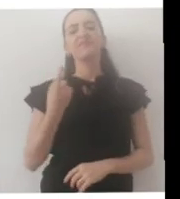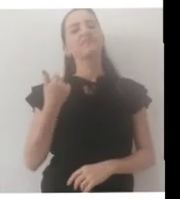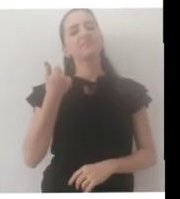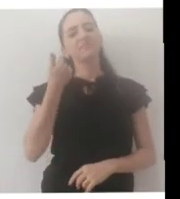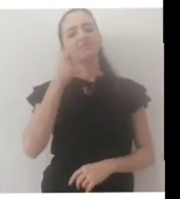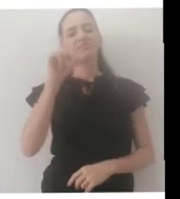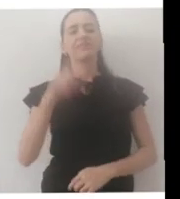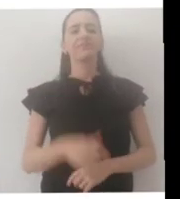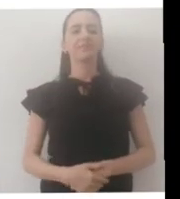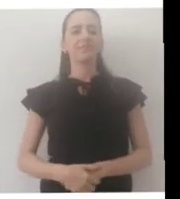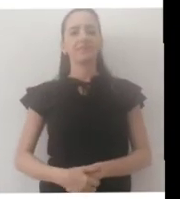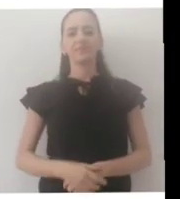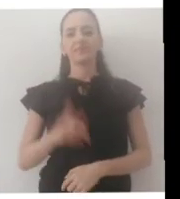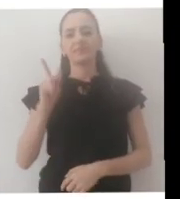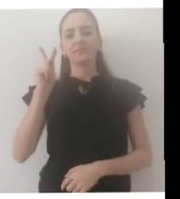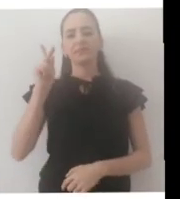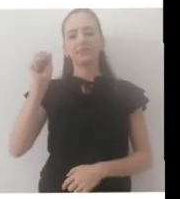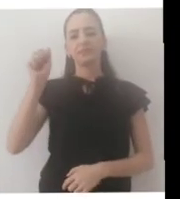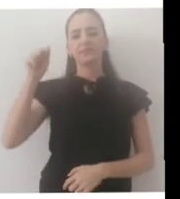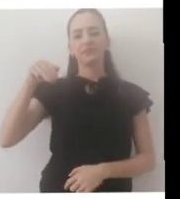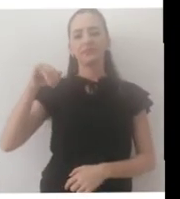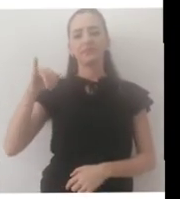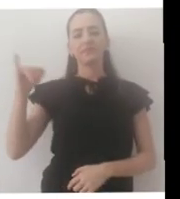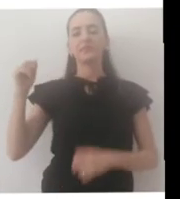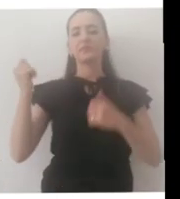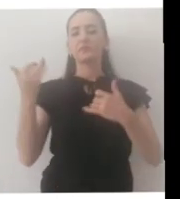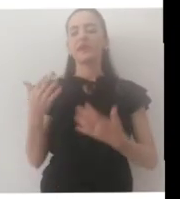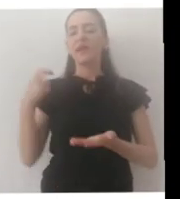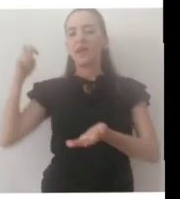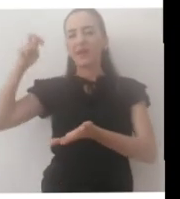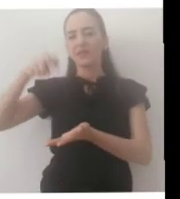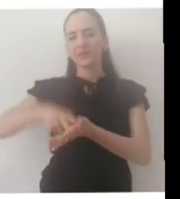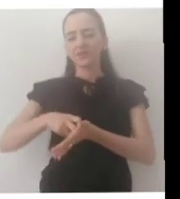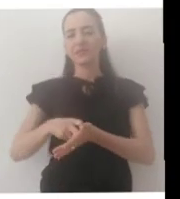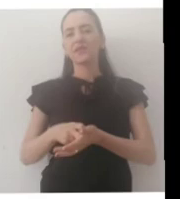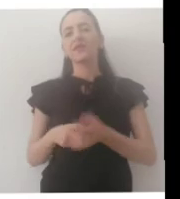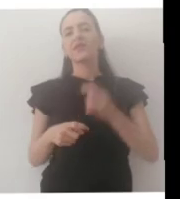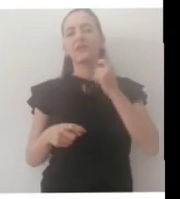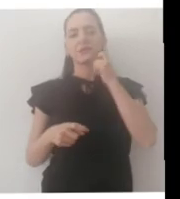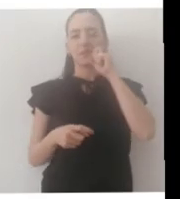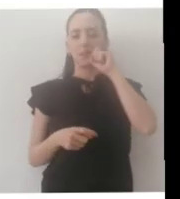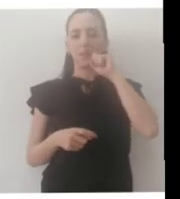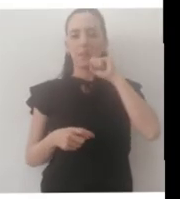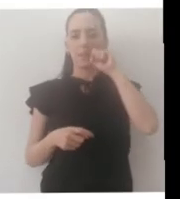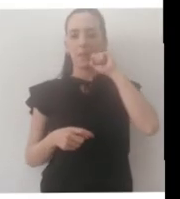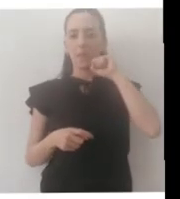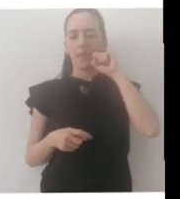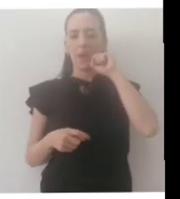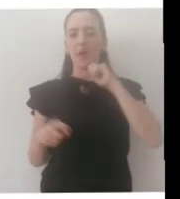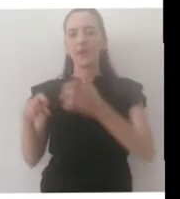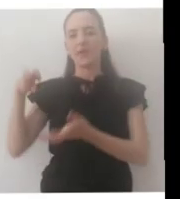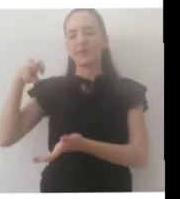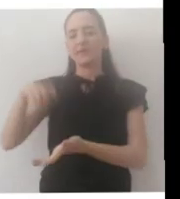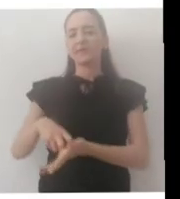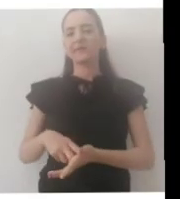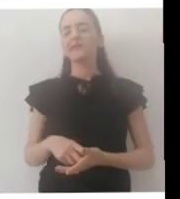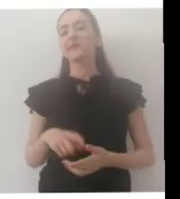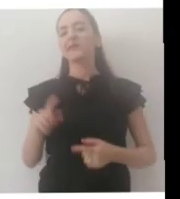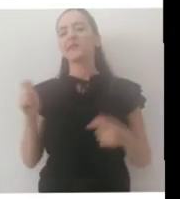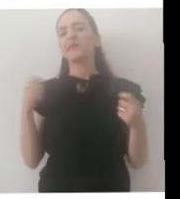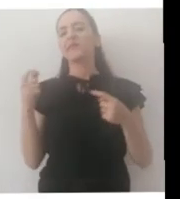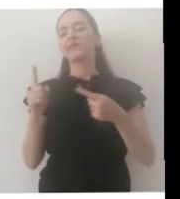essa autonomia necessária. Vamos lá. Segundo Constance Cami, a punição acarreta 3 tipos